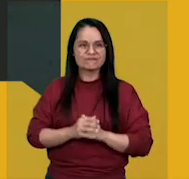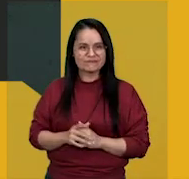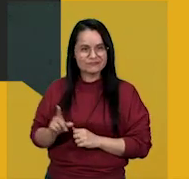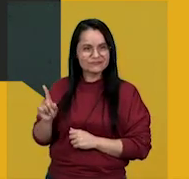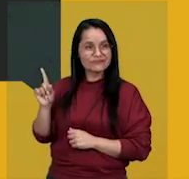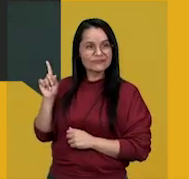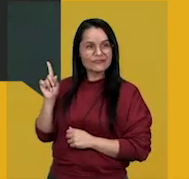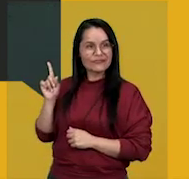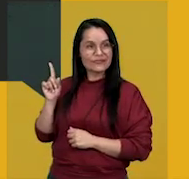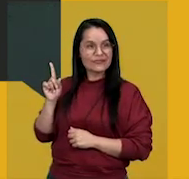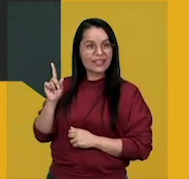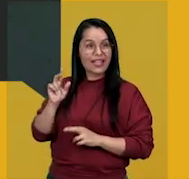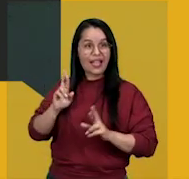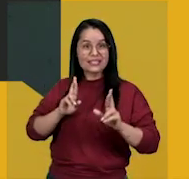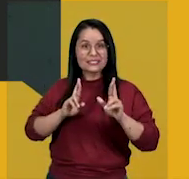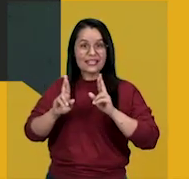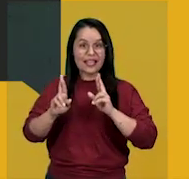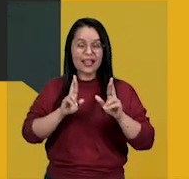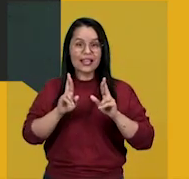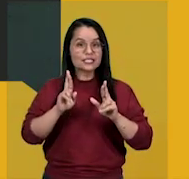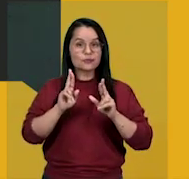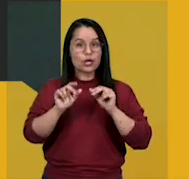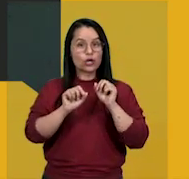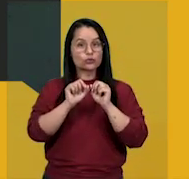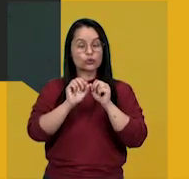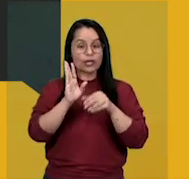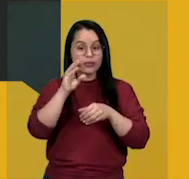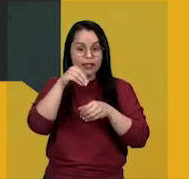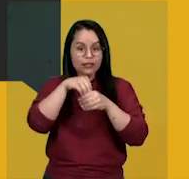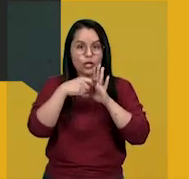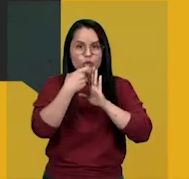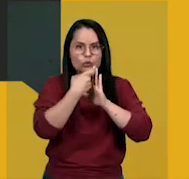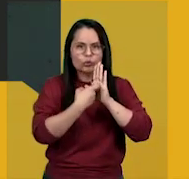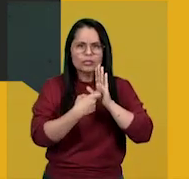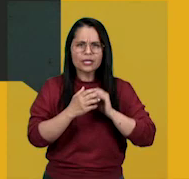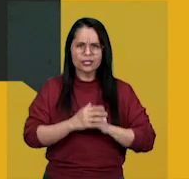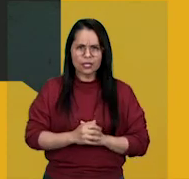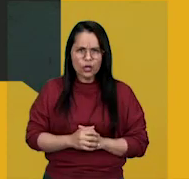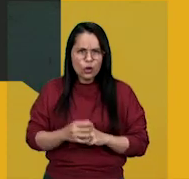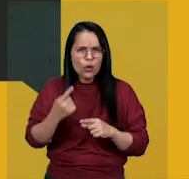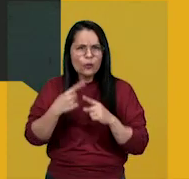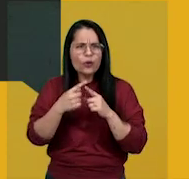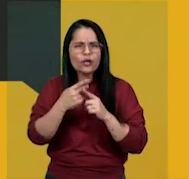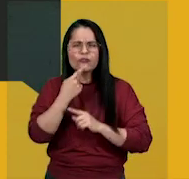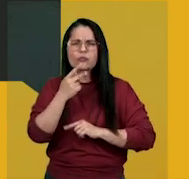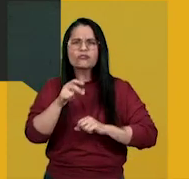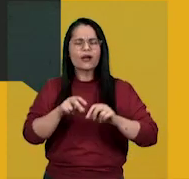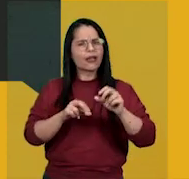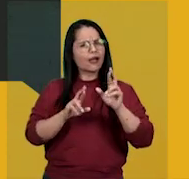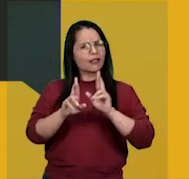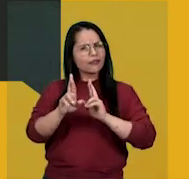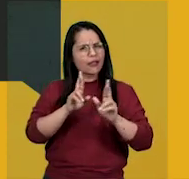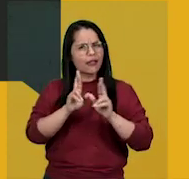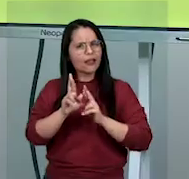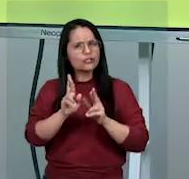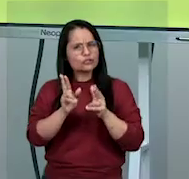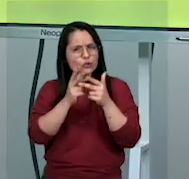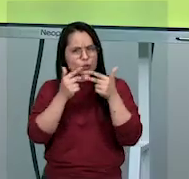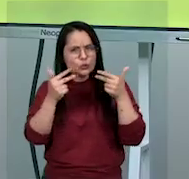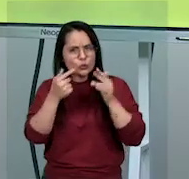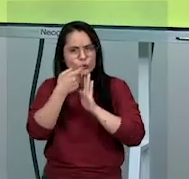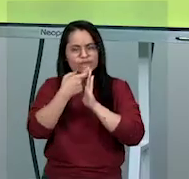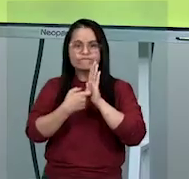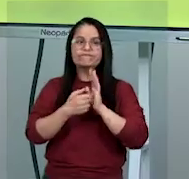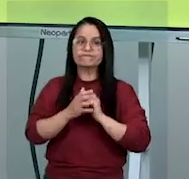das relações entre os elementos do texto. Por que nós vamos falar das relações entre os elementos do